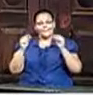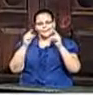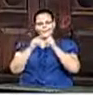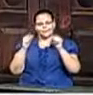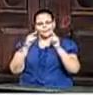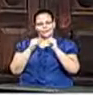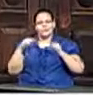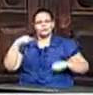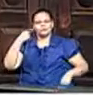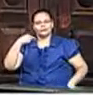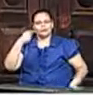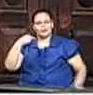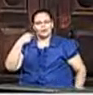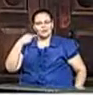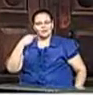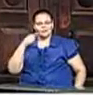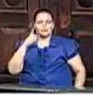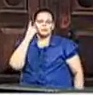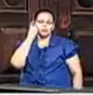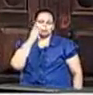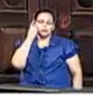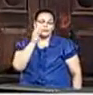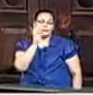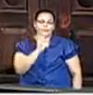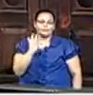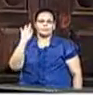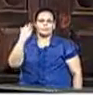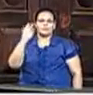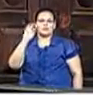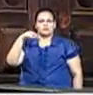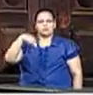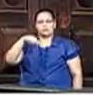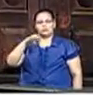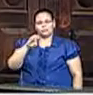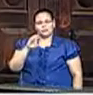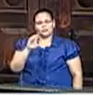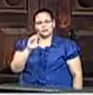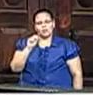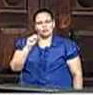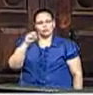do advogado, mas também deputado federal, Nelson Jobim.